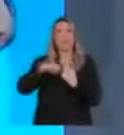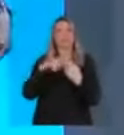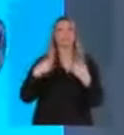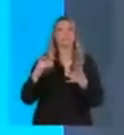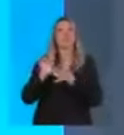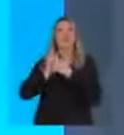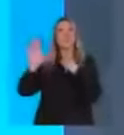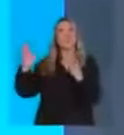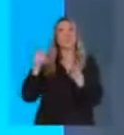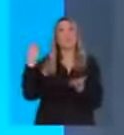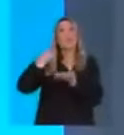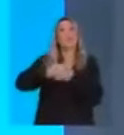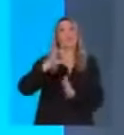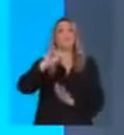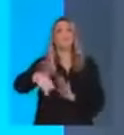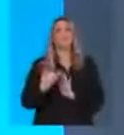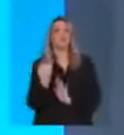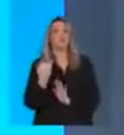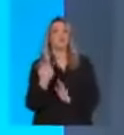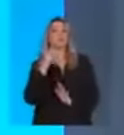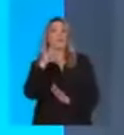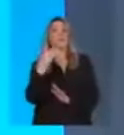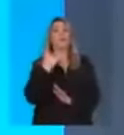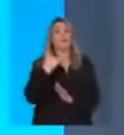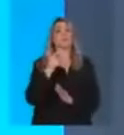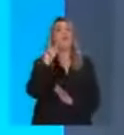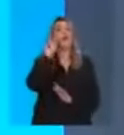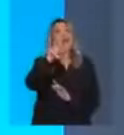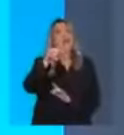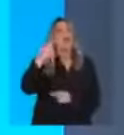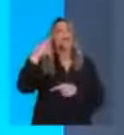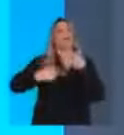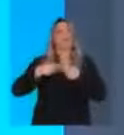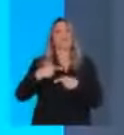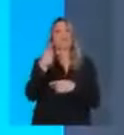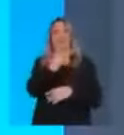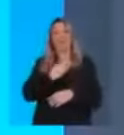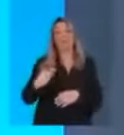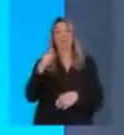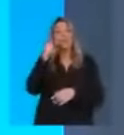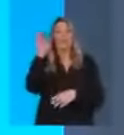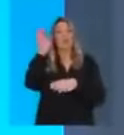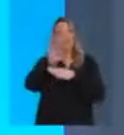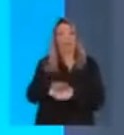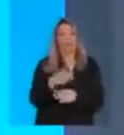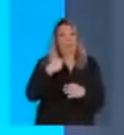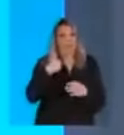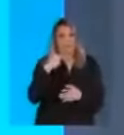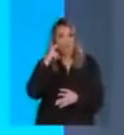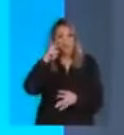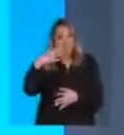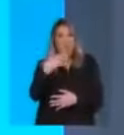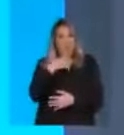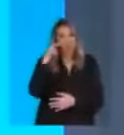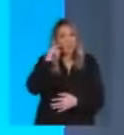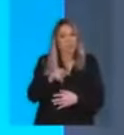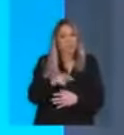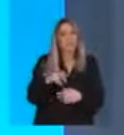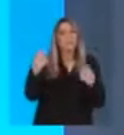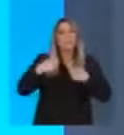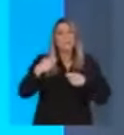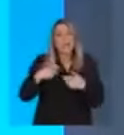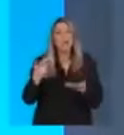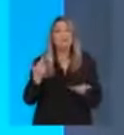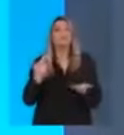de juros e de bancos Essa é a política do governo que o senhor apoia na minha visão nós nós precisamos aqui apostar em